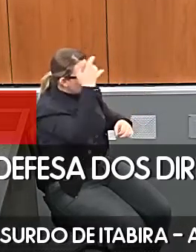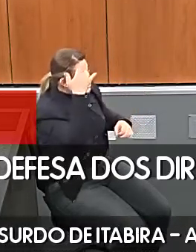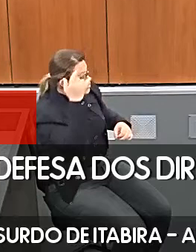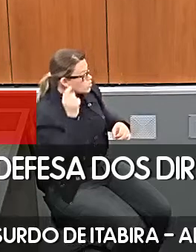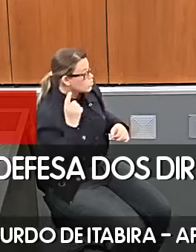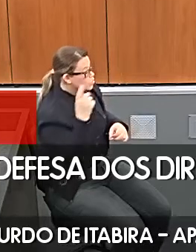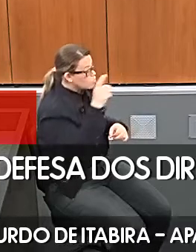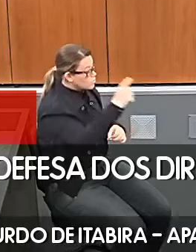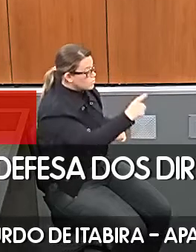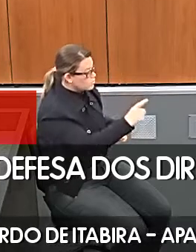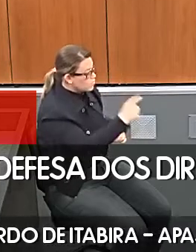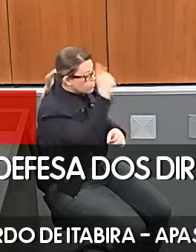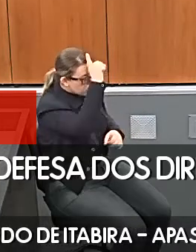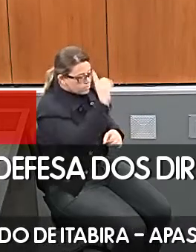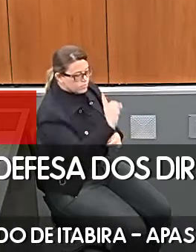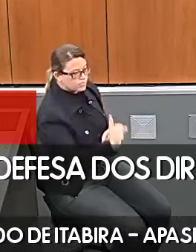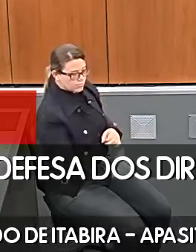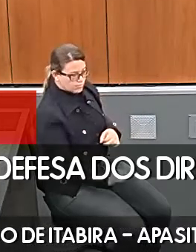exclusivamente as pessoas com deficiência.